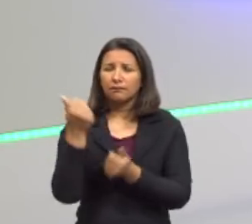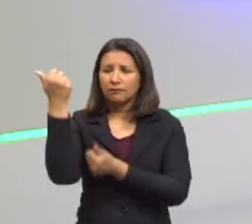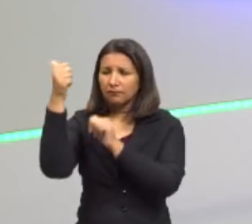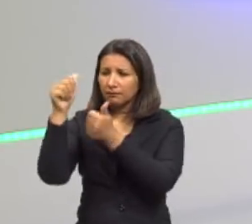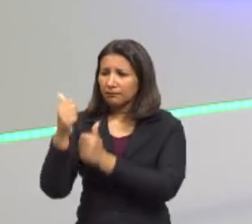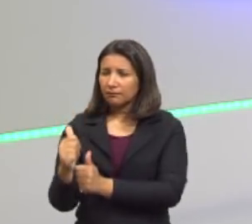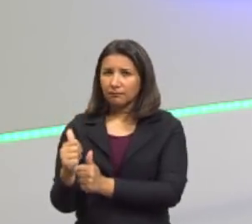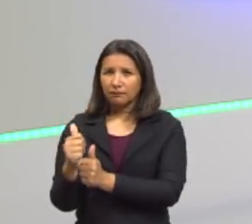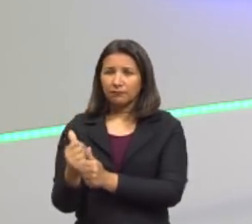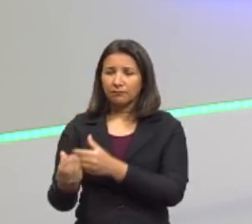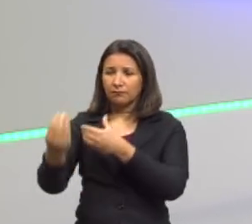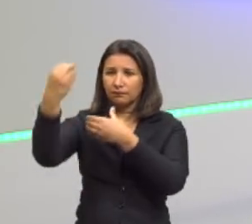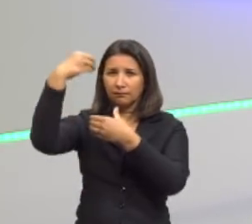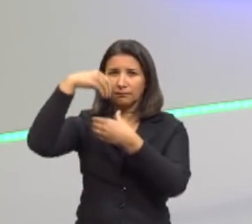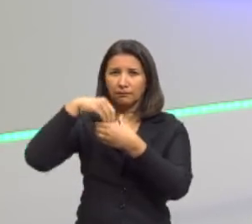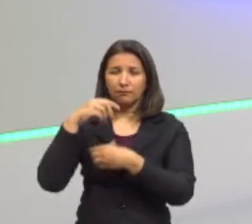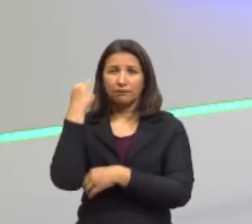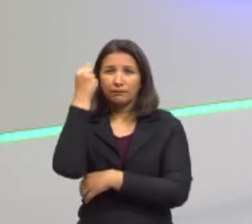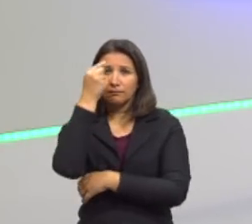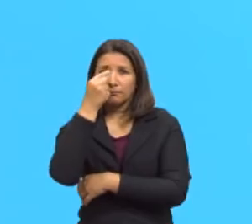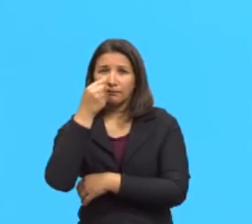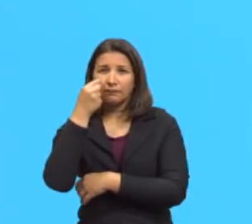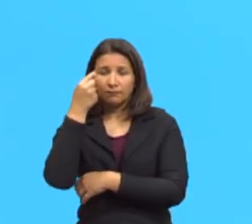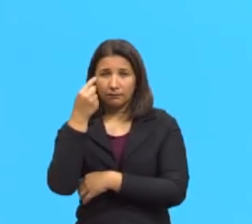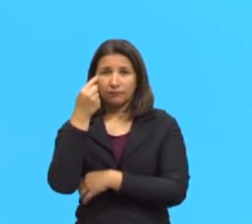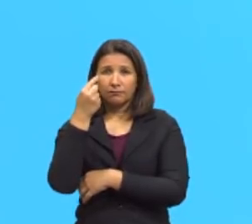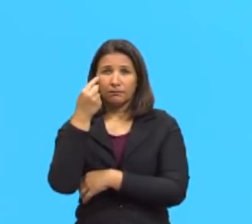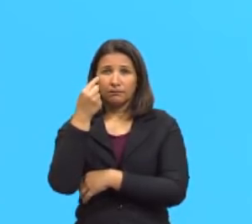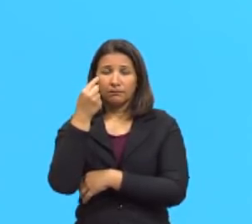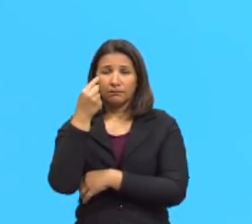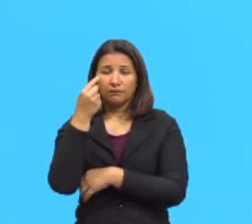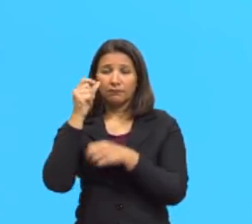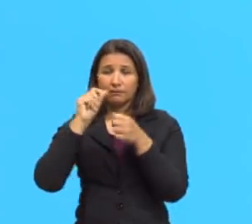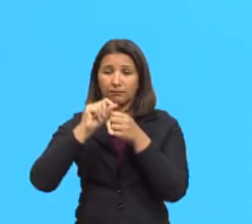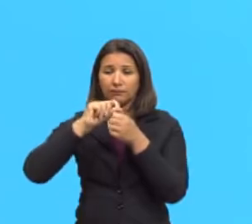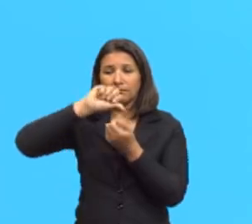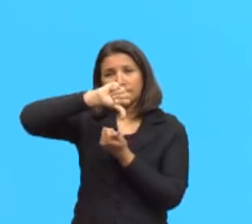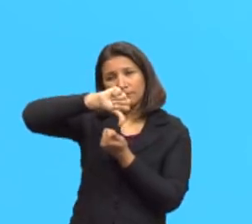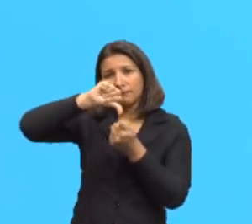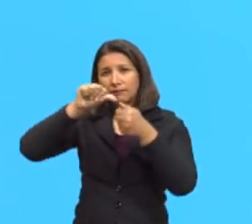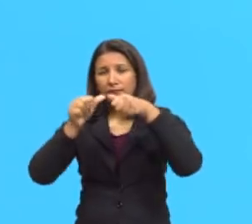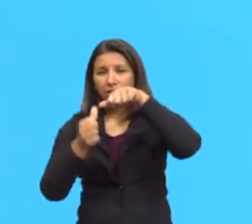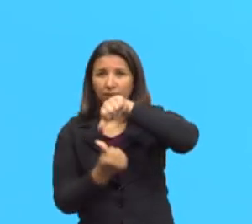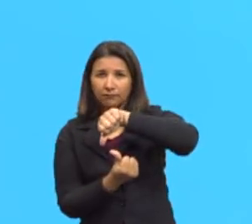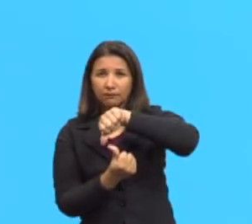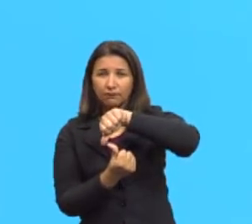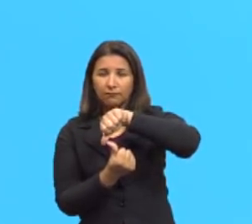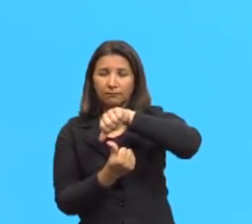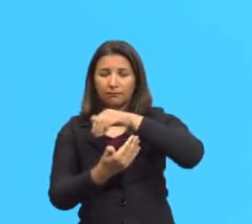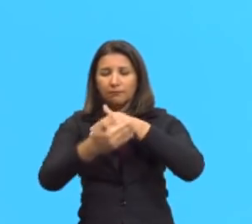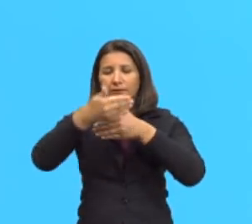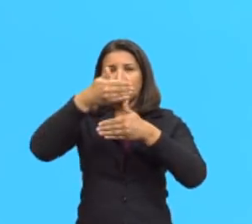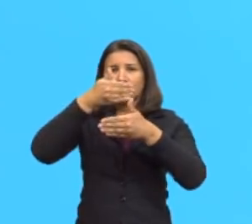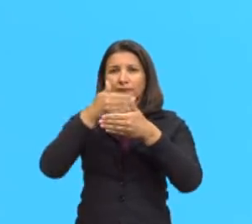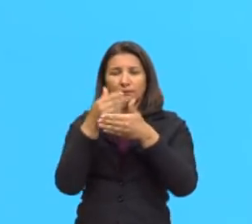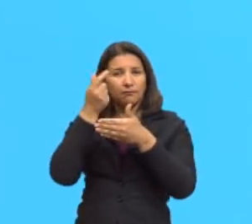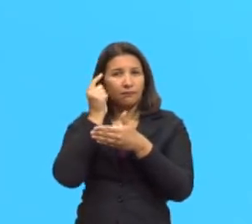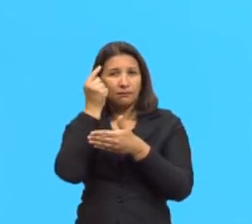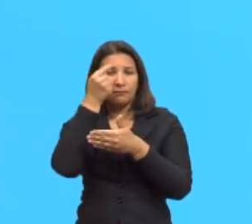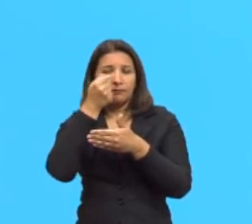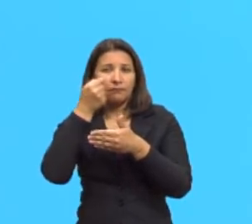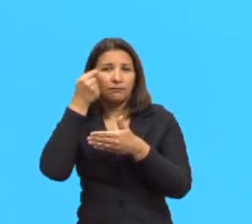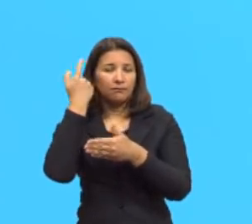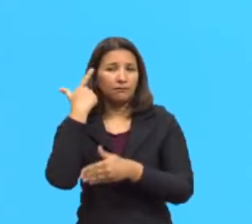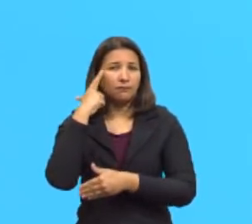olho se formam de cabeça para baixo, lá atrás na retina. Só que nós conseguimos decodificar